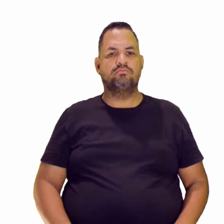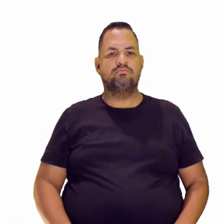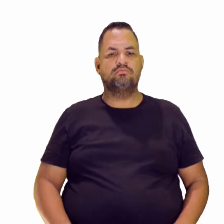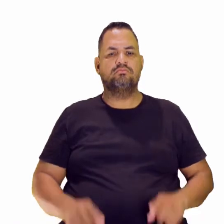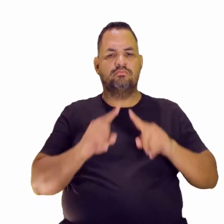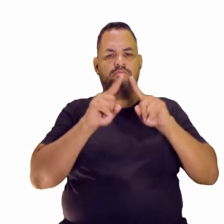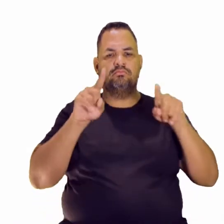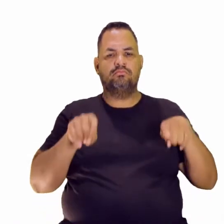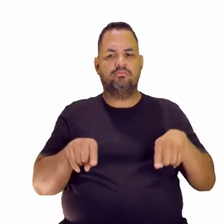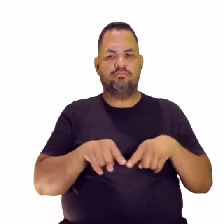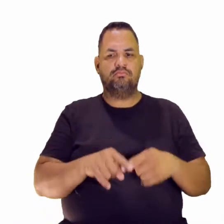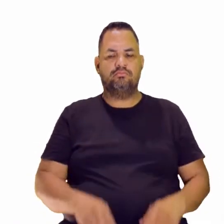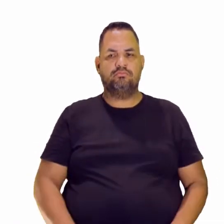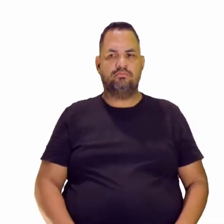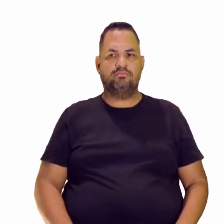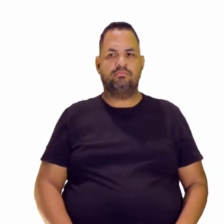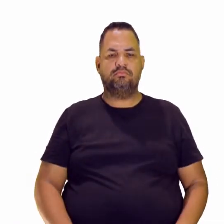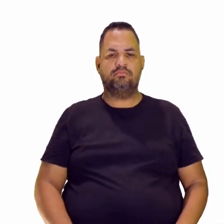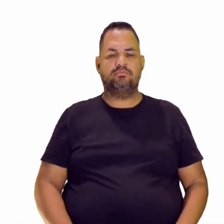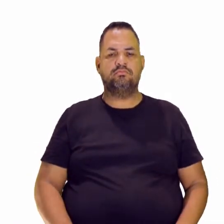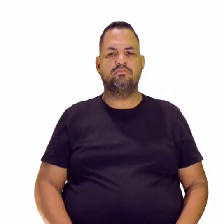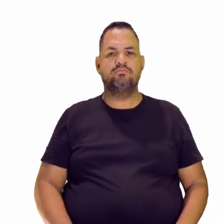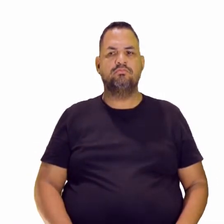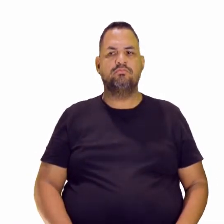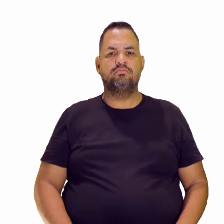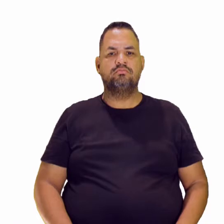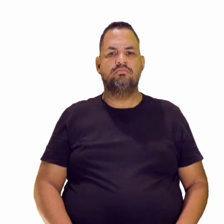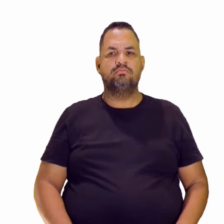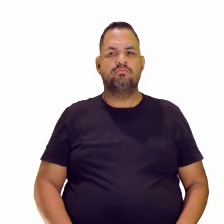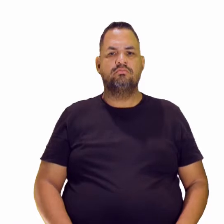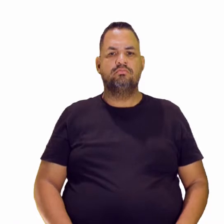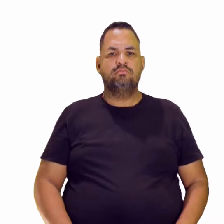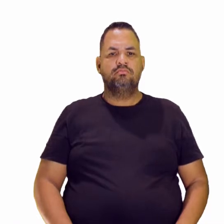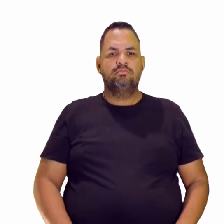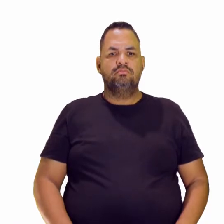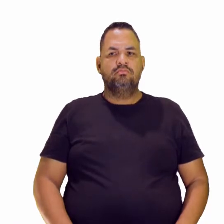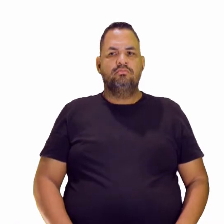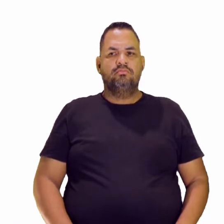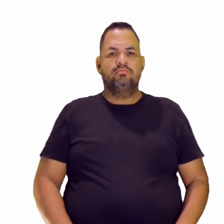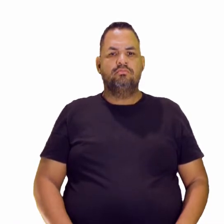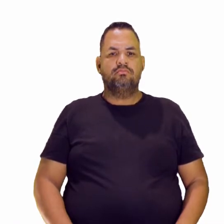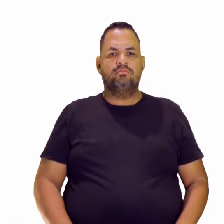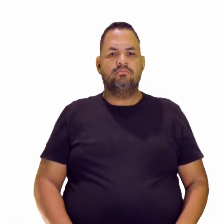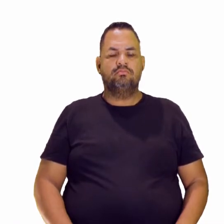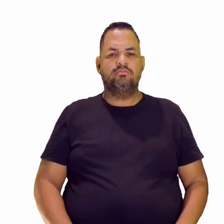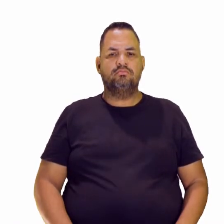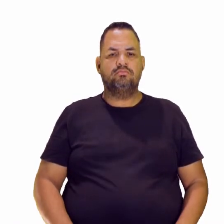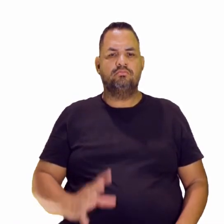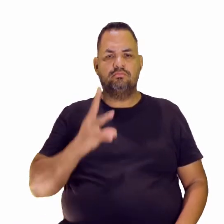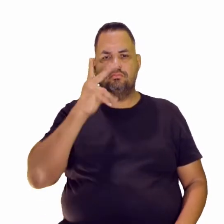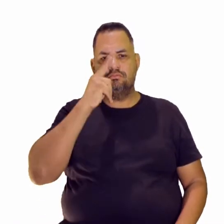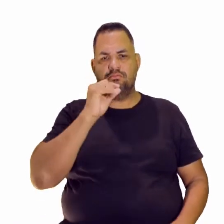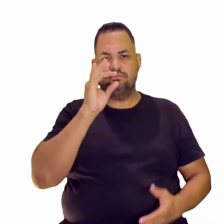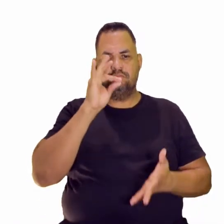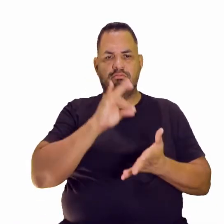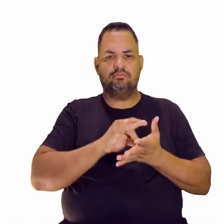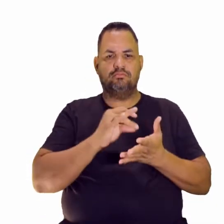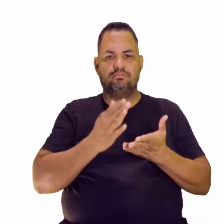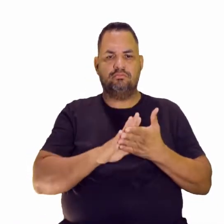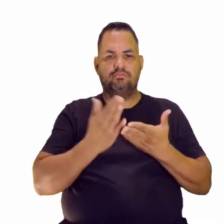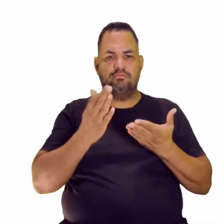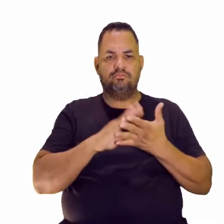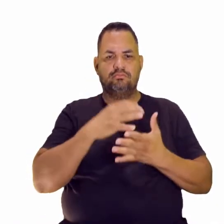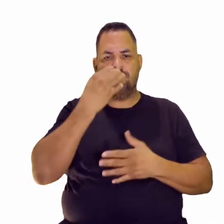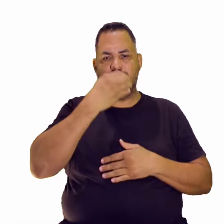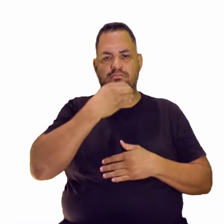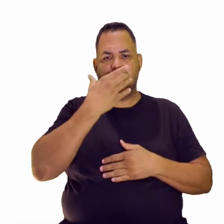um quadro aqui do Estevão Silva. Olha a beleza e o realismo das frutas,